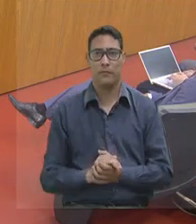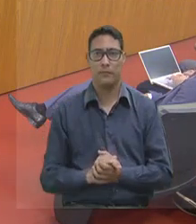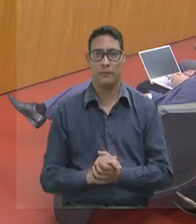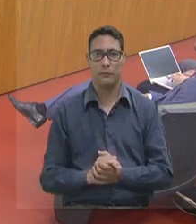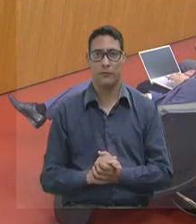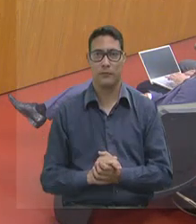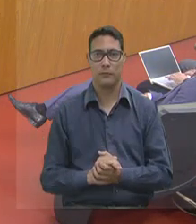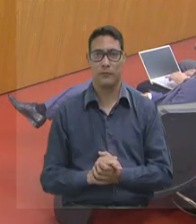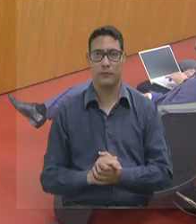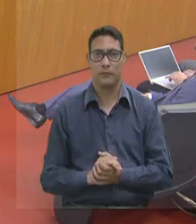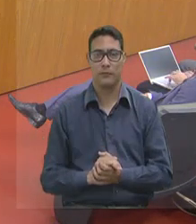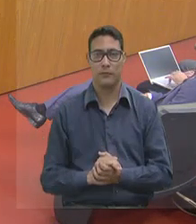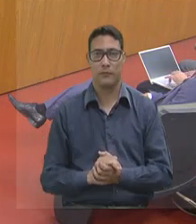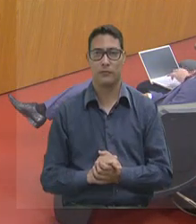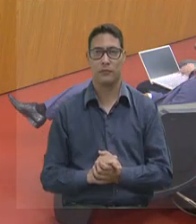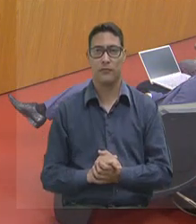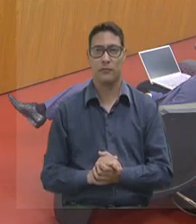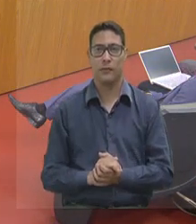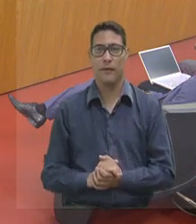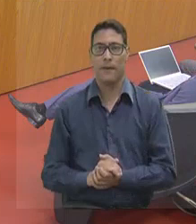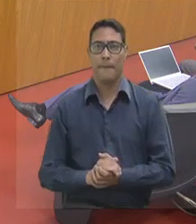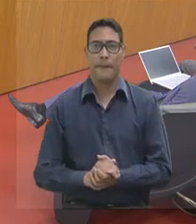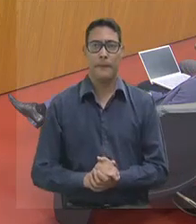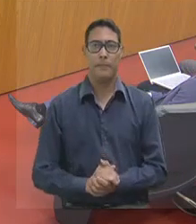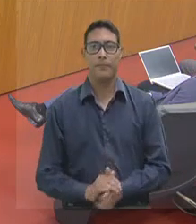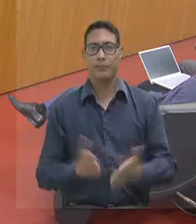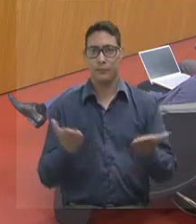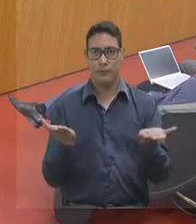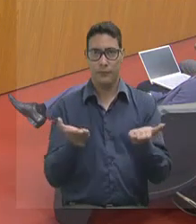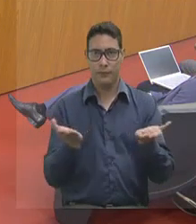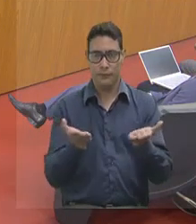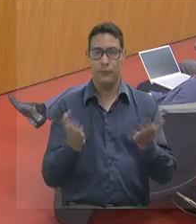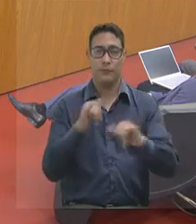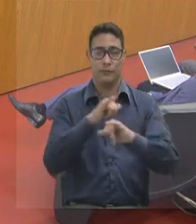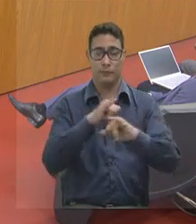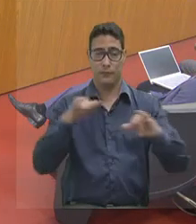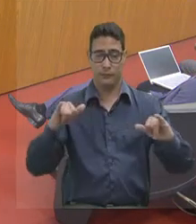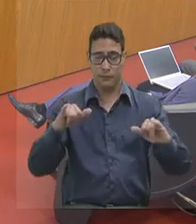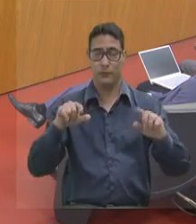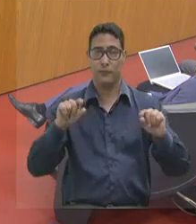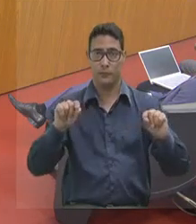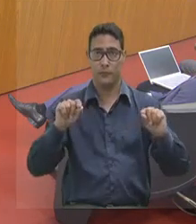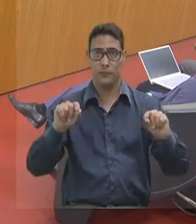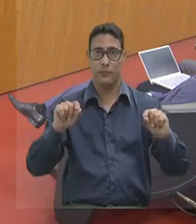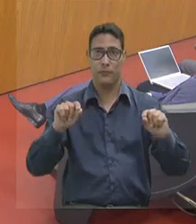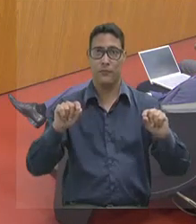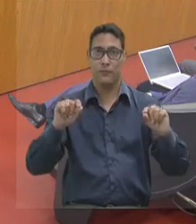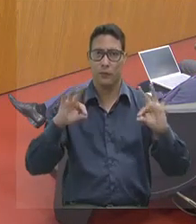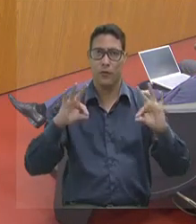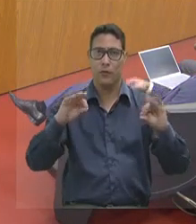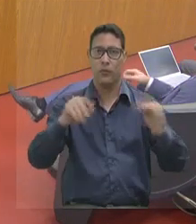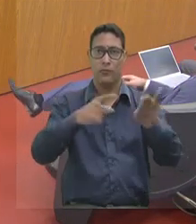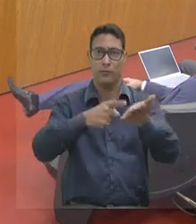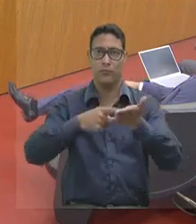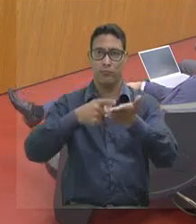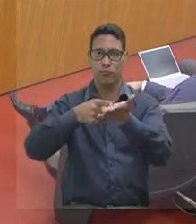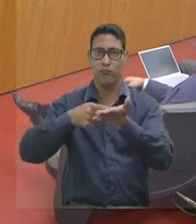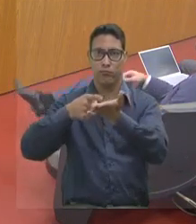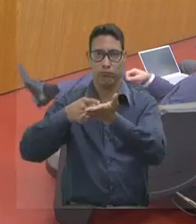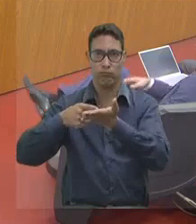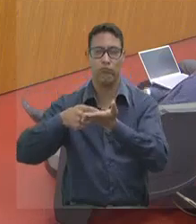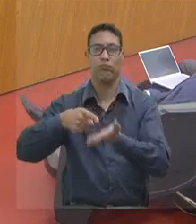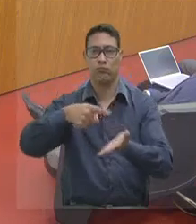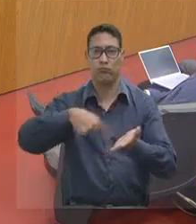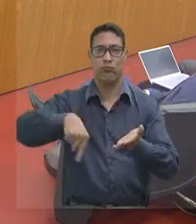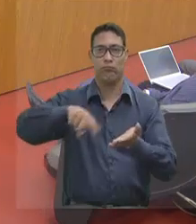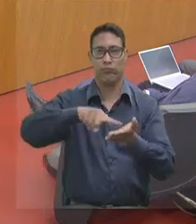tendo em vista a organização dos trabalhos comunica os parlamentares e aos convidados que